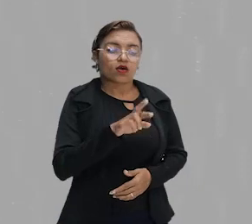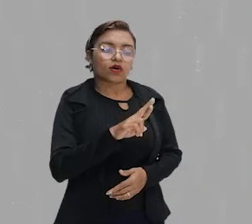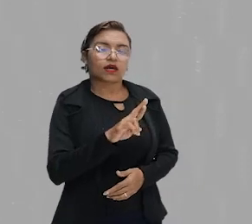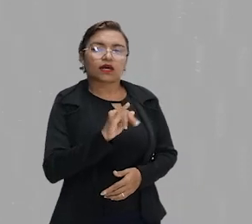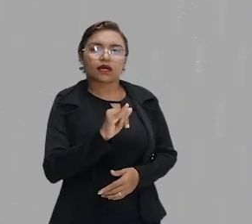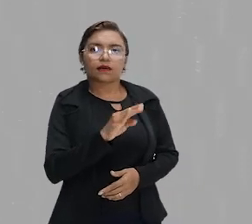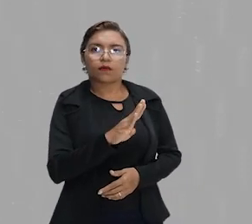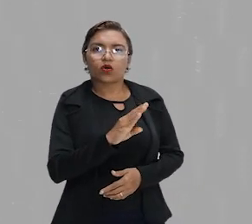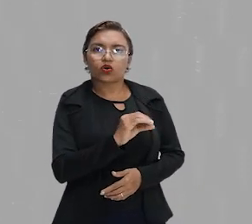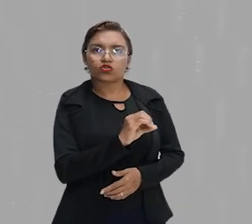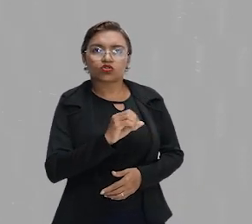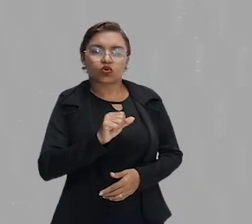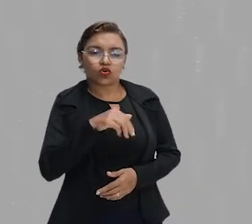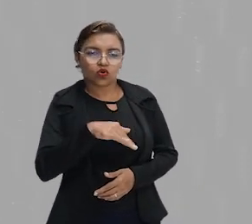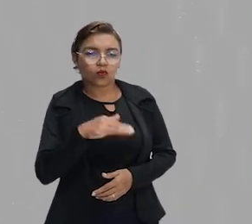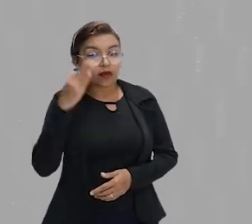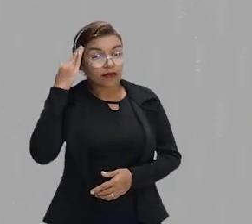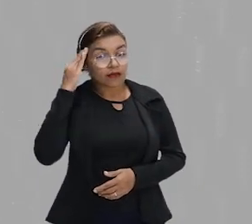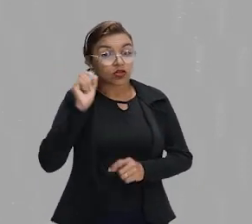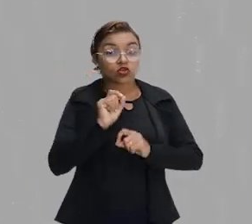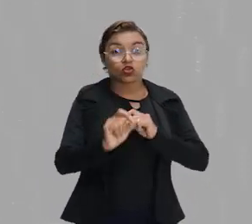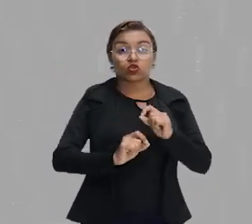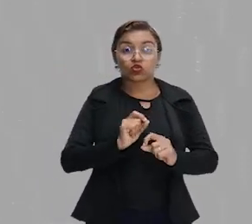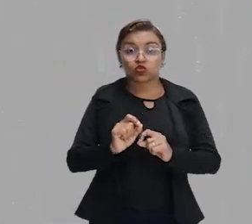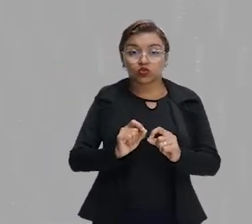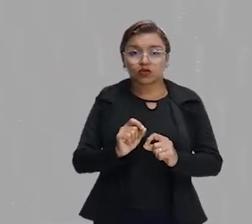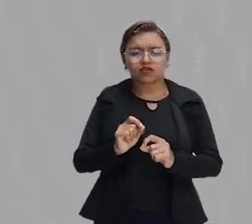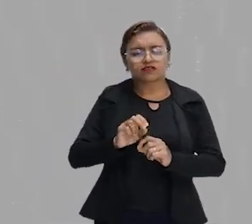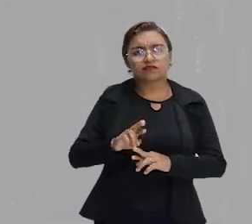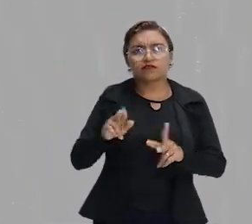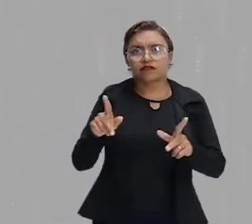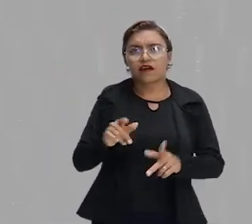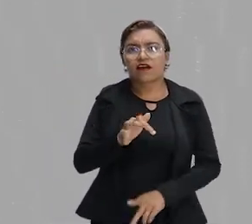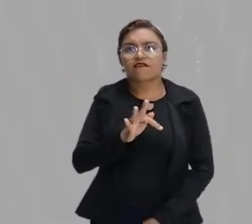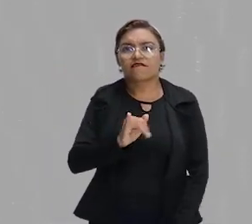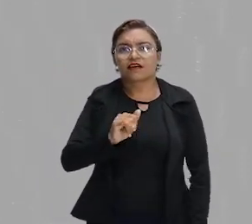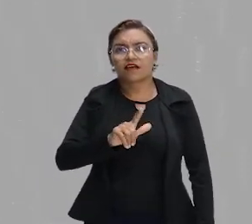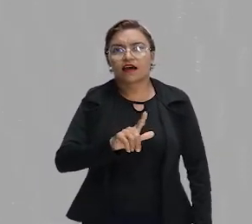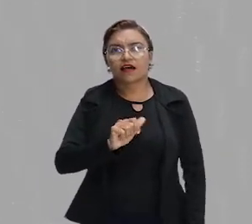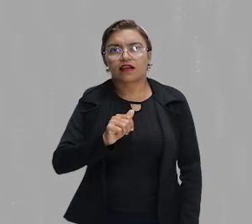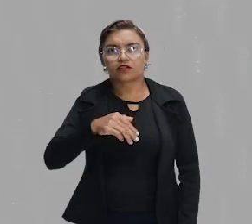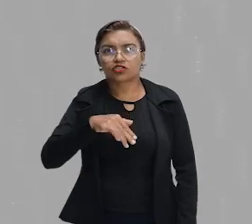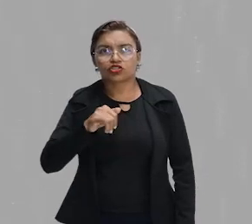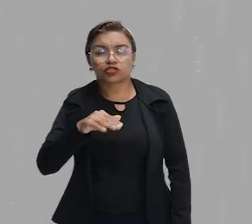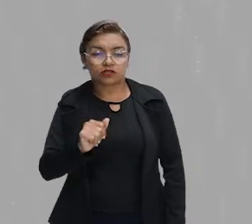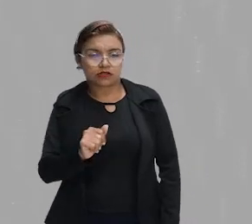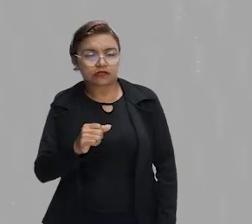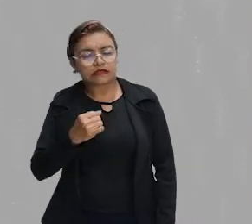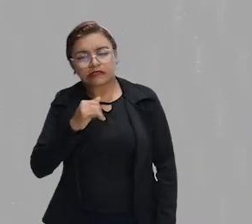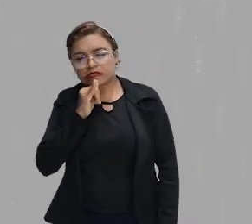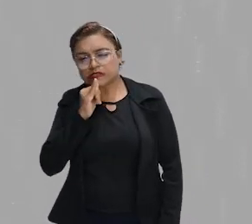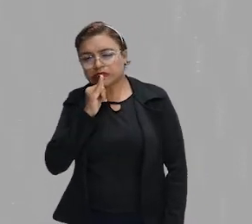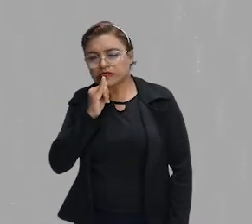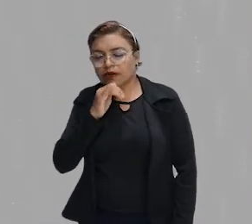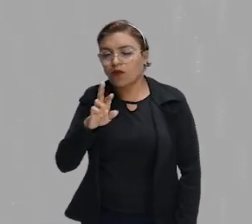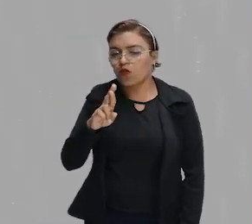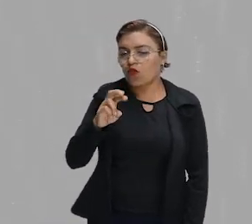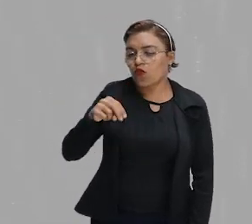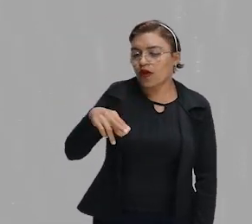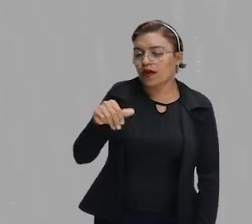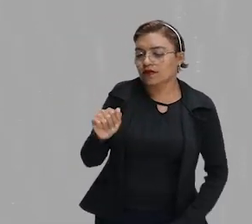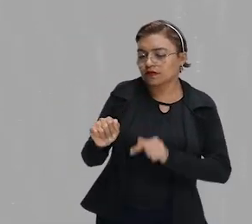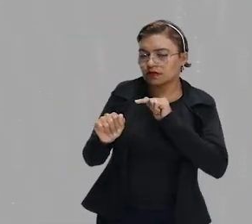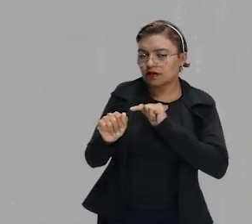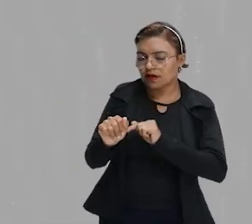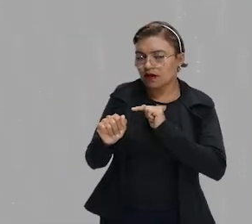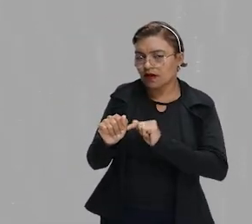adicionado o aminoácido fenilalanina. Fenilalanina. Se, por exemplo, no RNA mensageiro eu